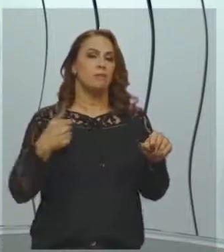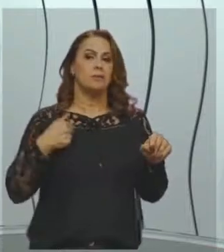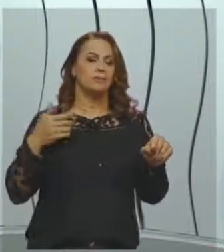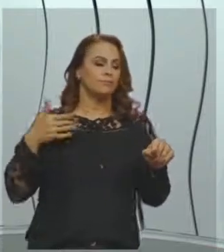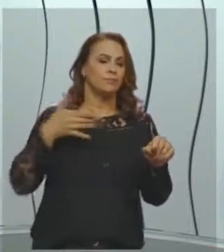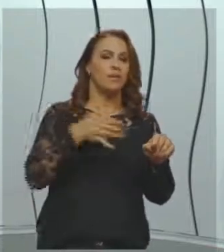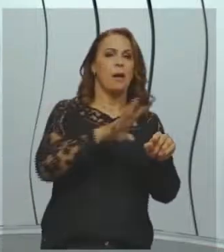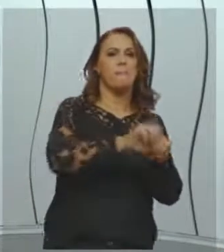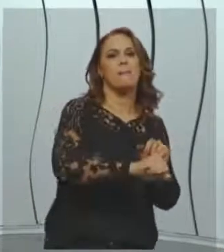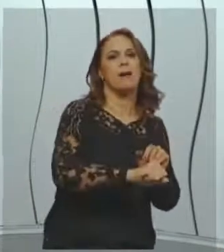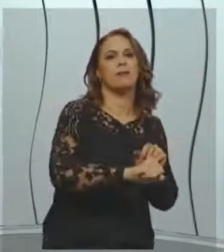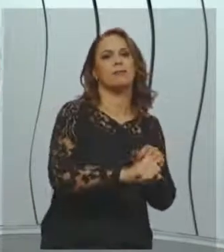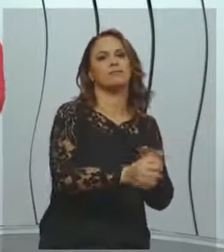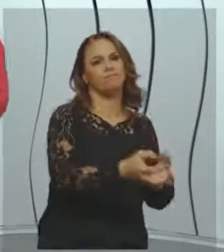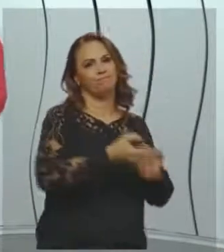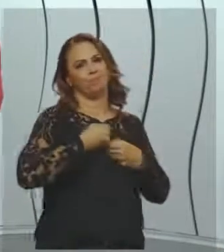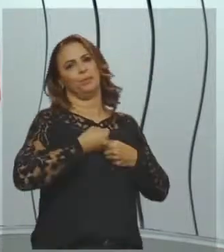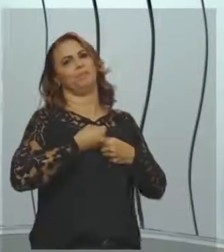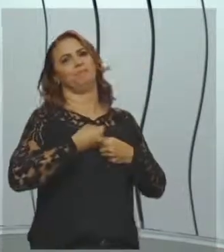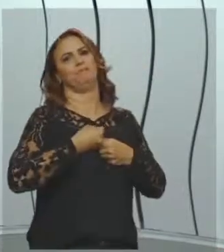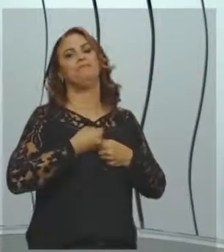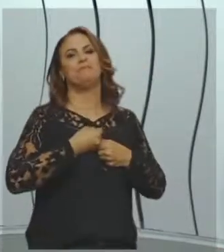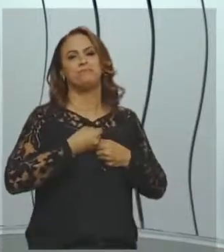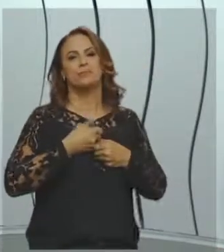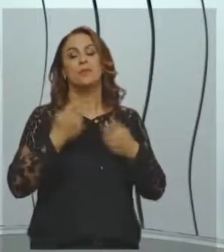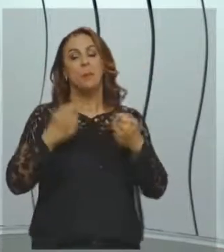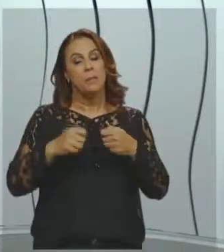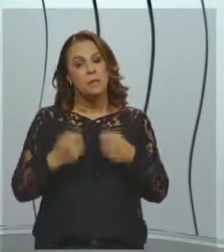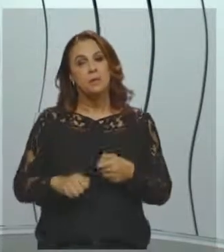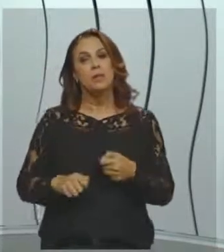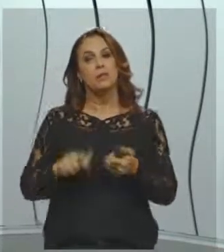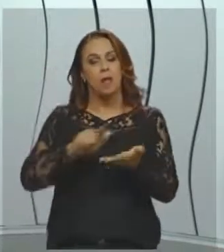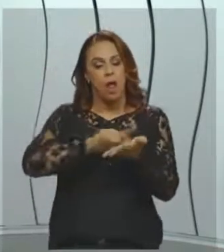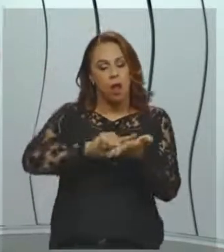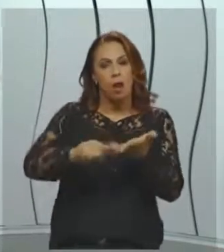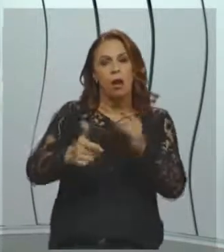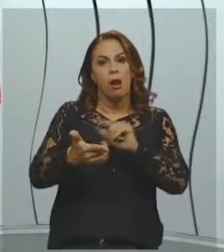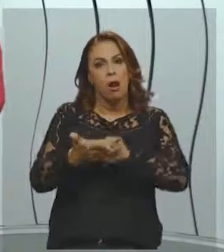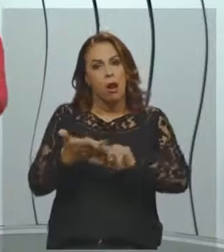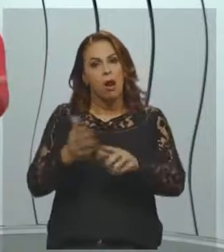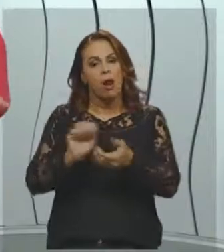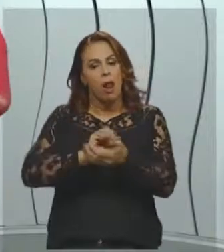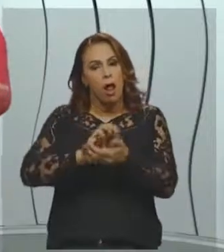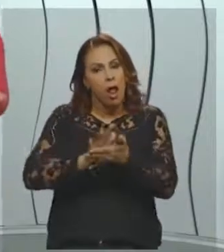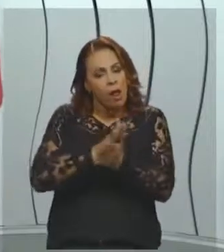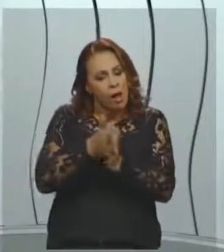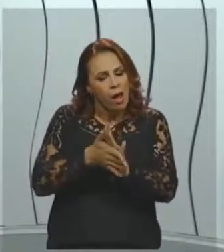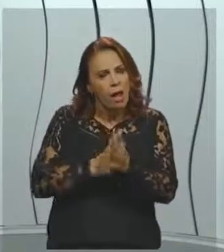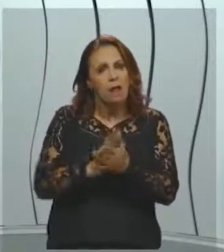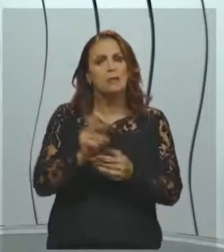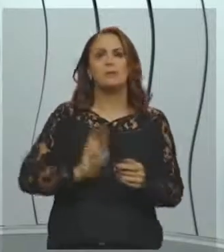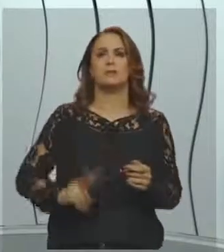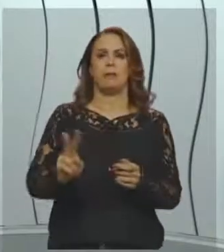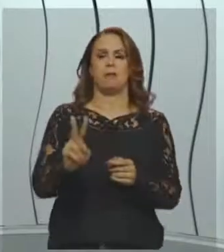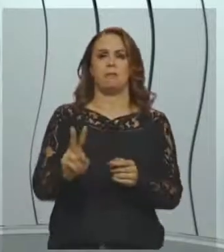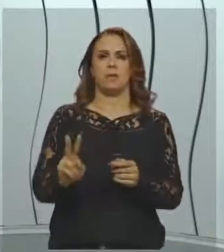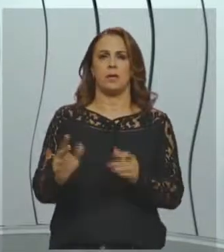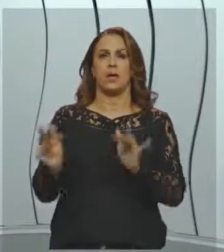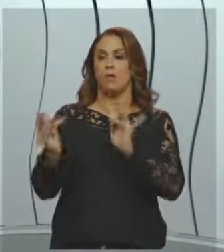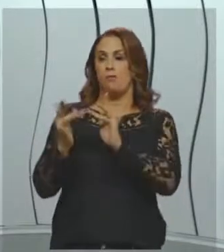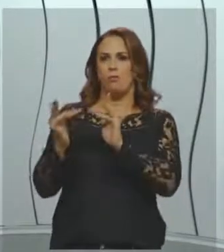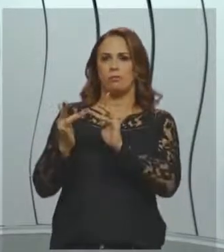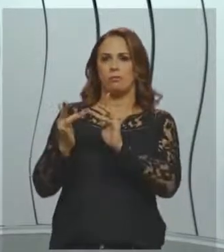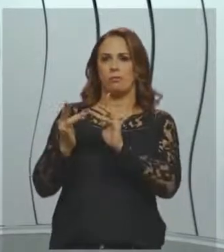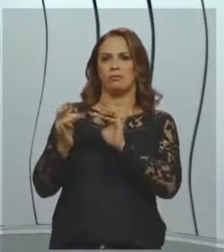higiene e também aí o distanciamento um pouco das pessoas que estiverem infectadas com o vírus da gripe.